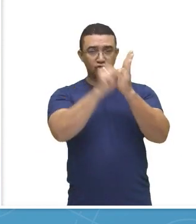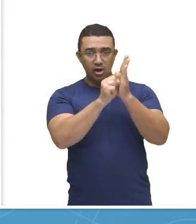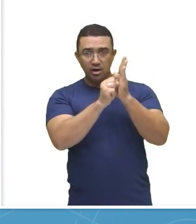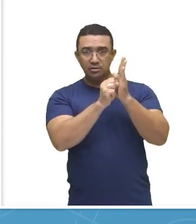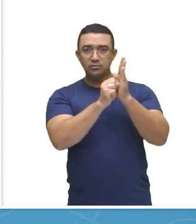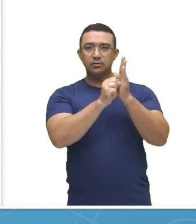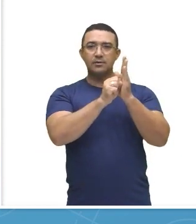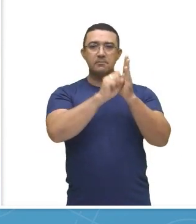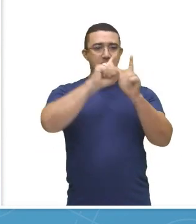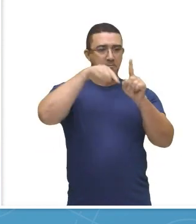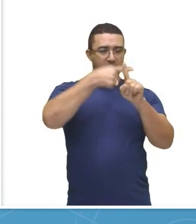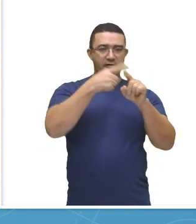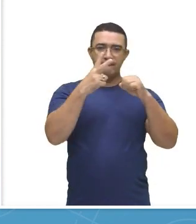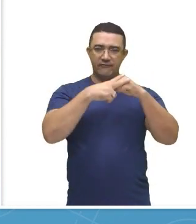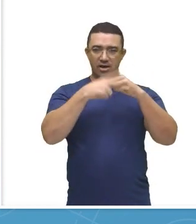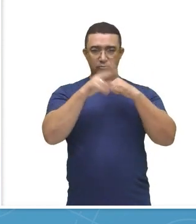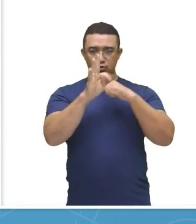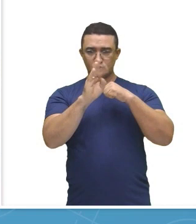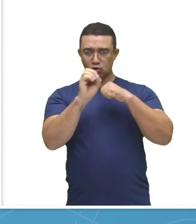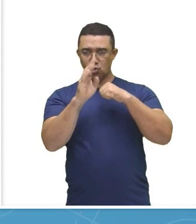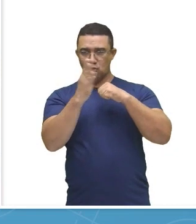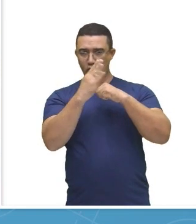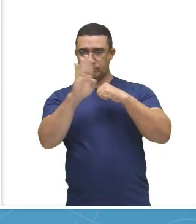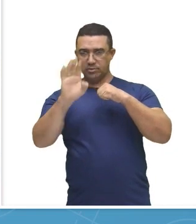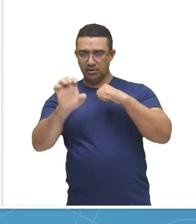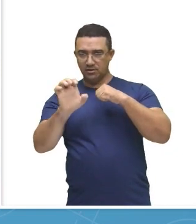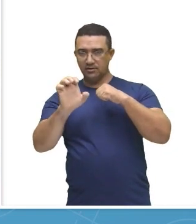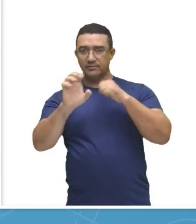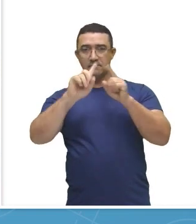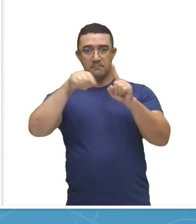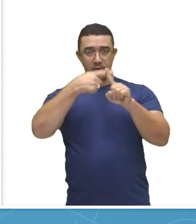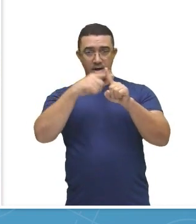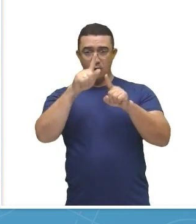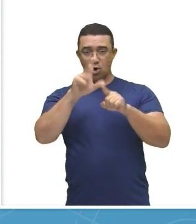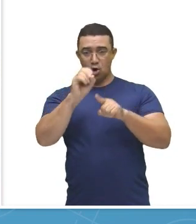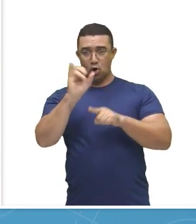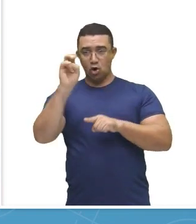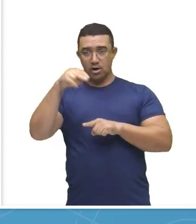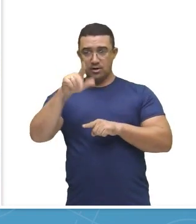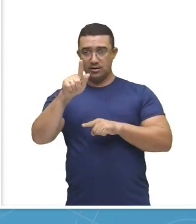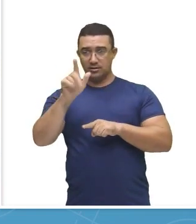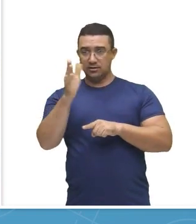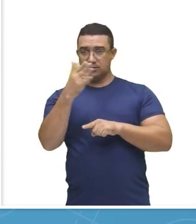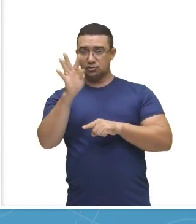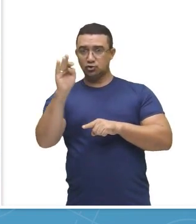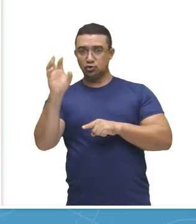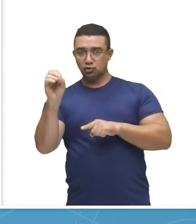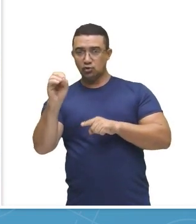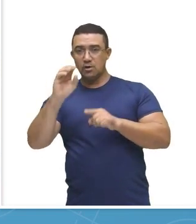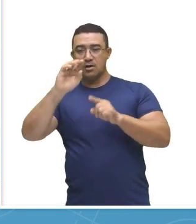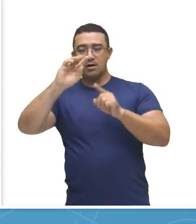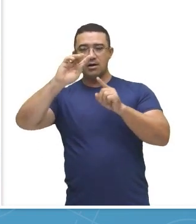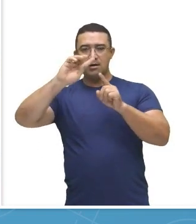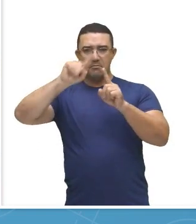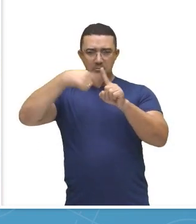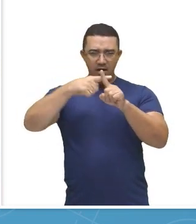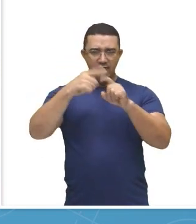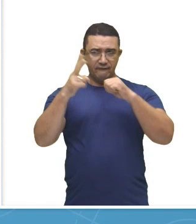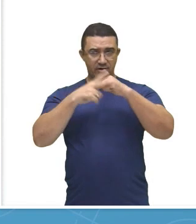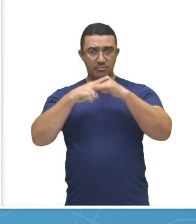to, tá? Aqui, ó. Pronto. A Maria. Deixa eu ver o que a